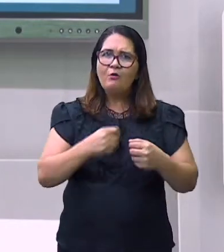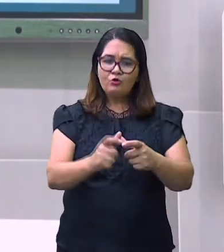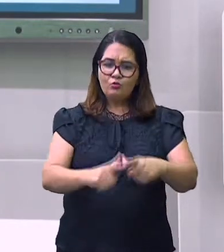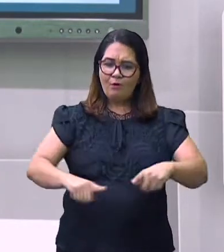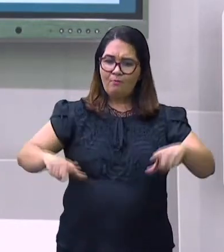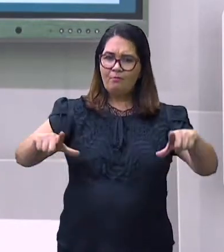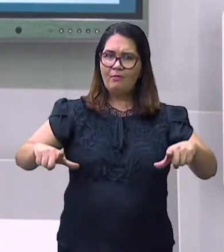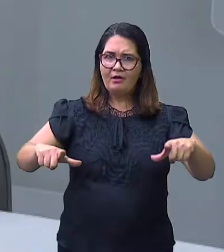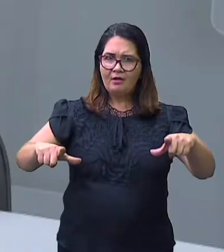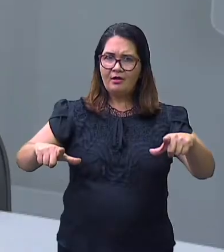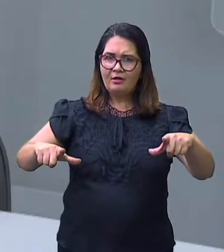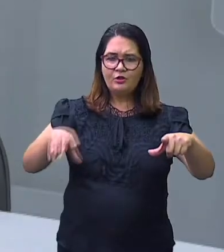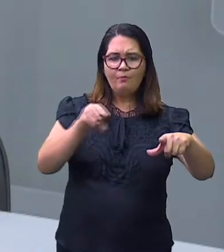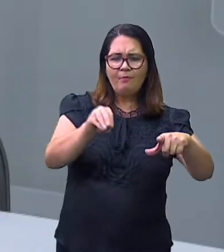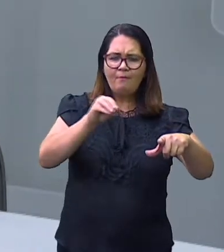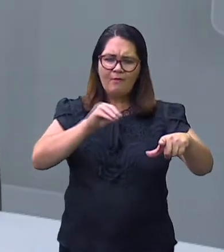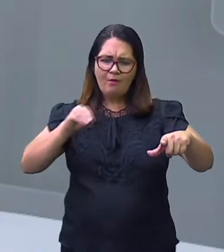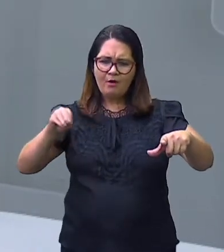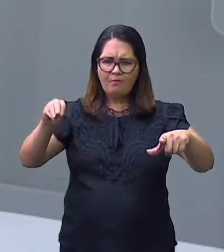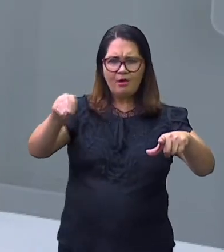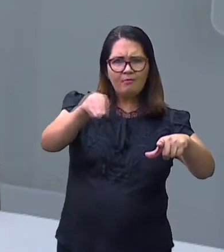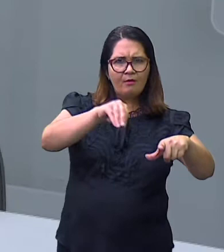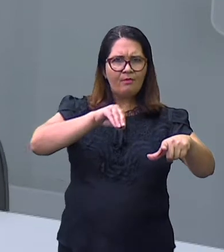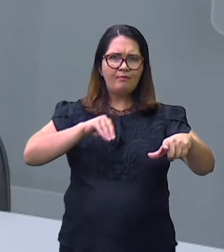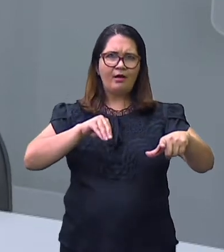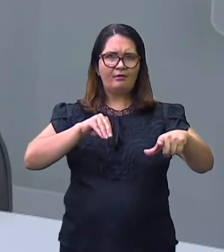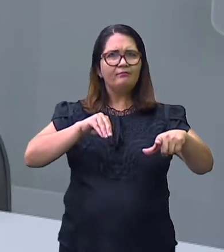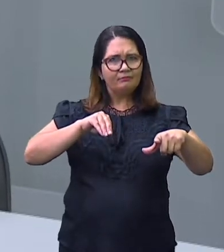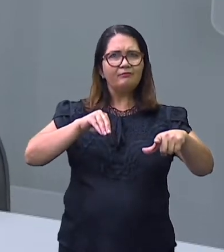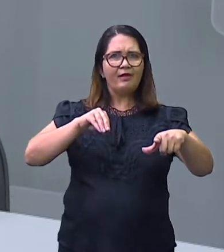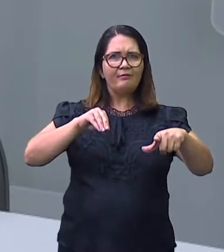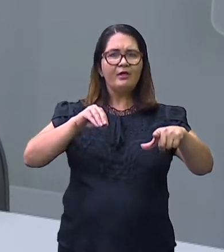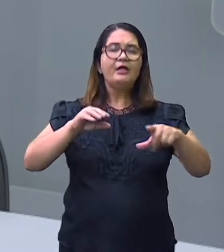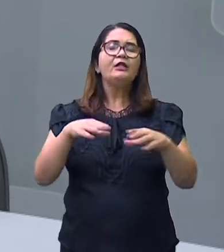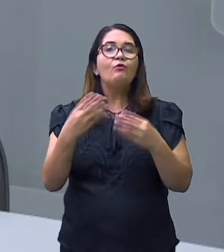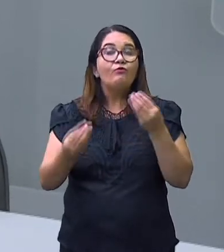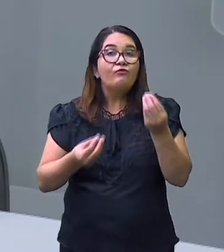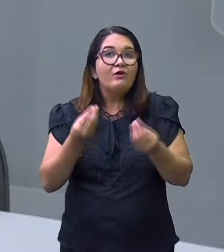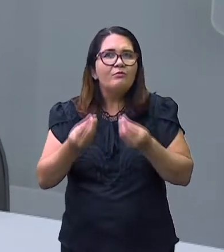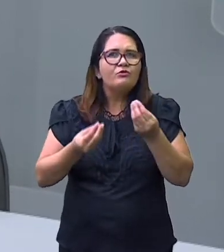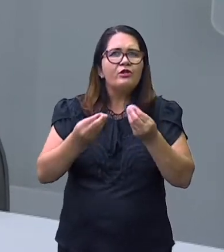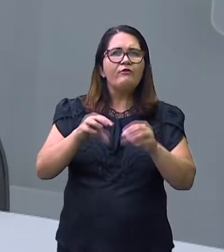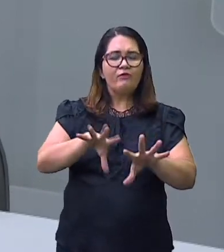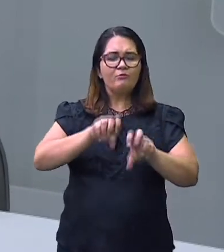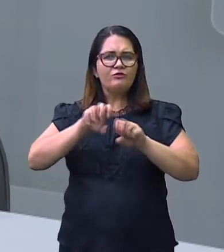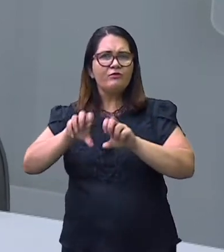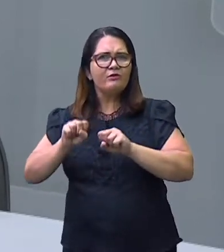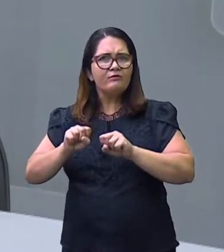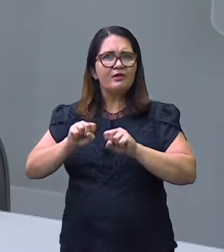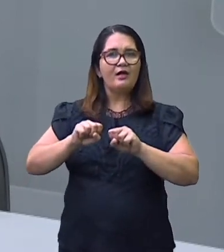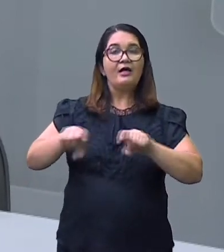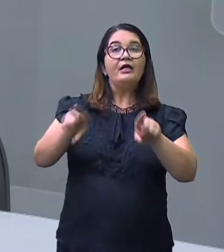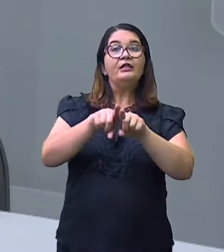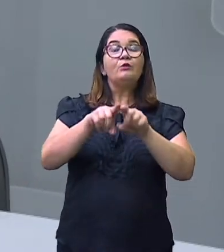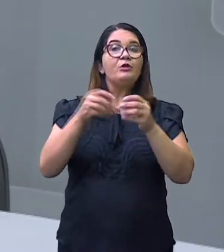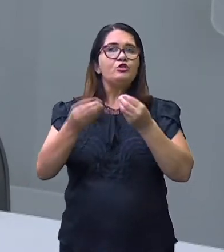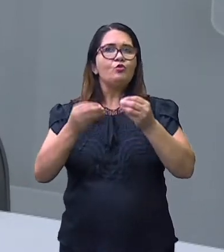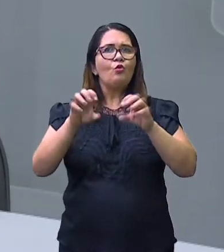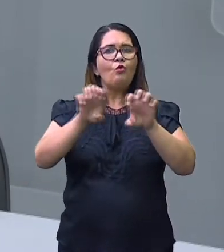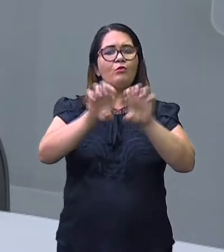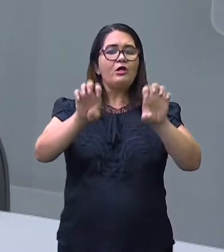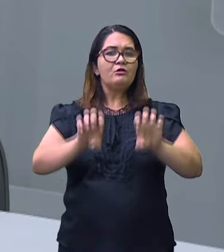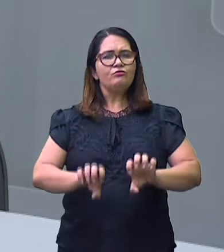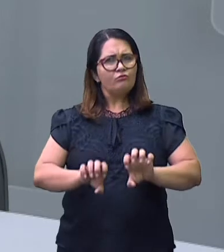gente tem que lembrar bem a proximidade, né? Tem que ter uma proximidade boa das estruturas do nosso